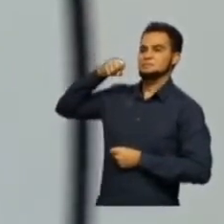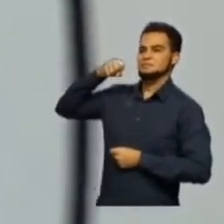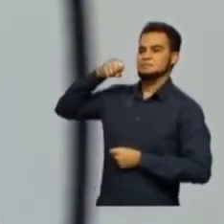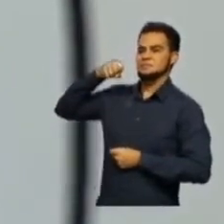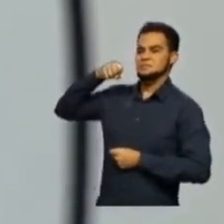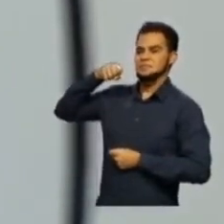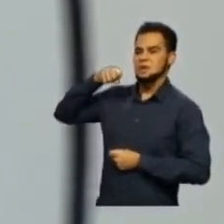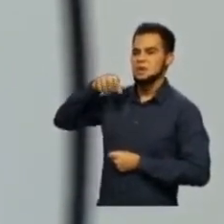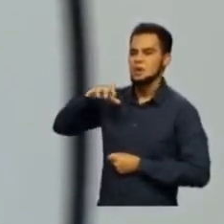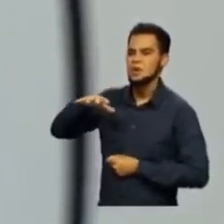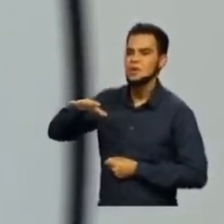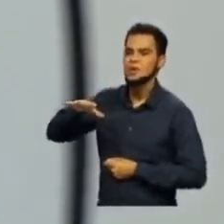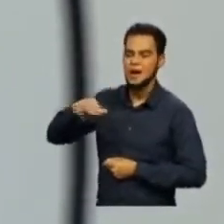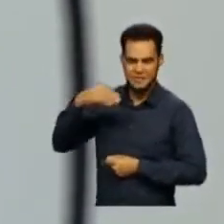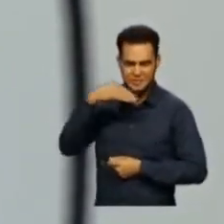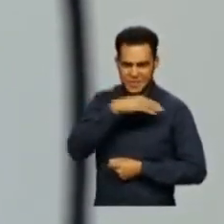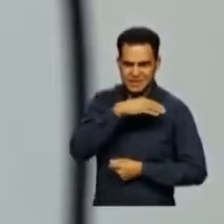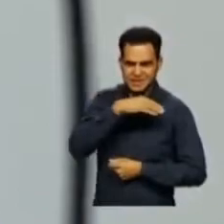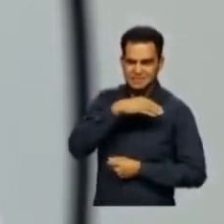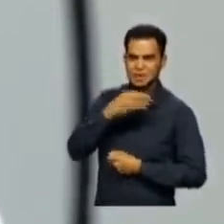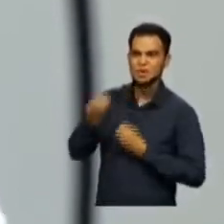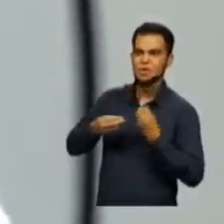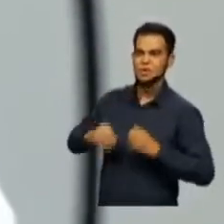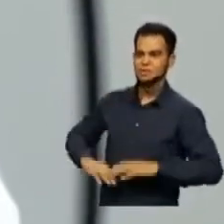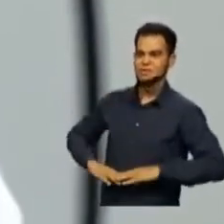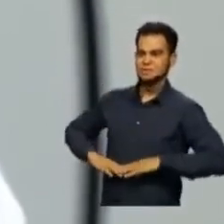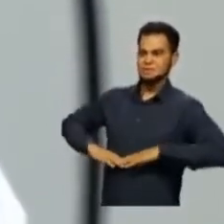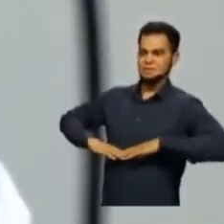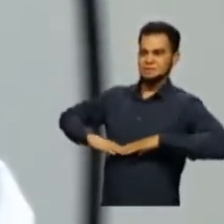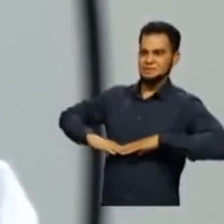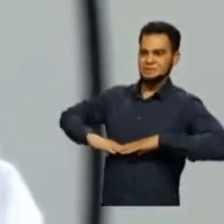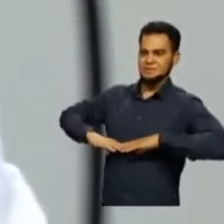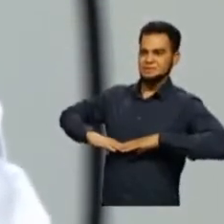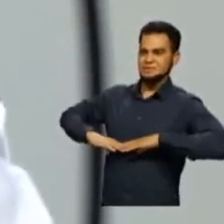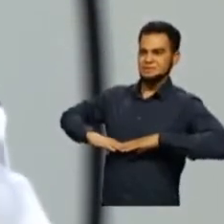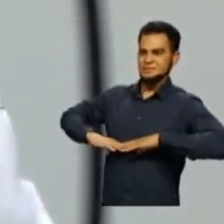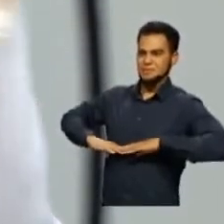então você viu o movimento do músculo diafragma.